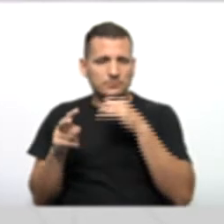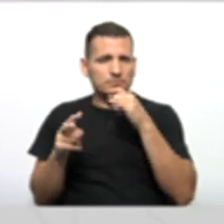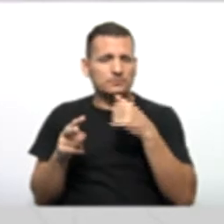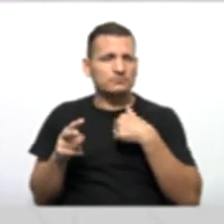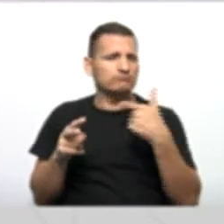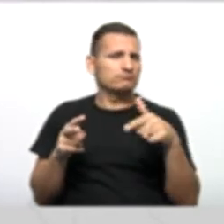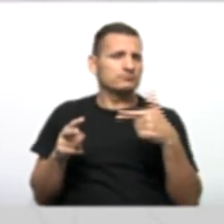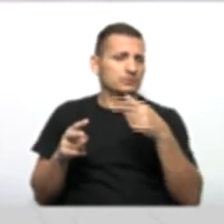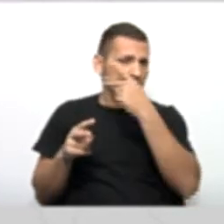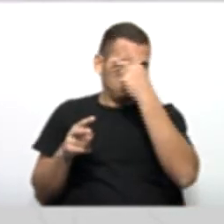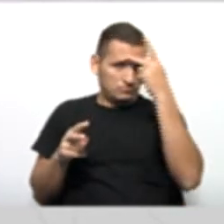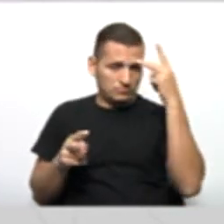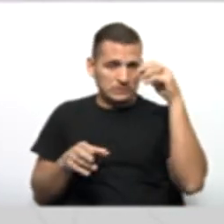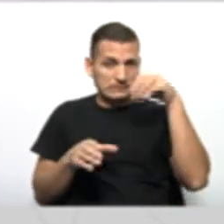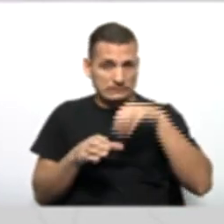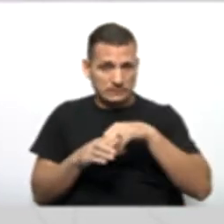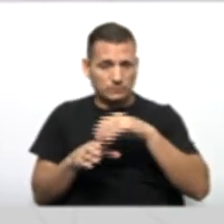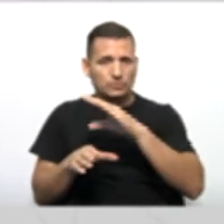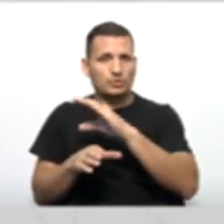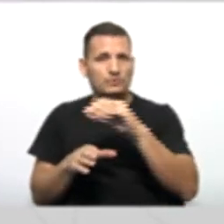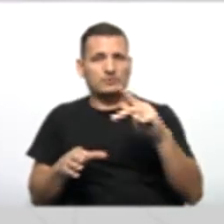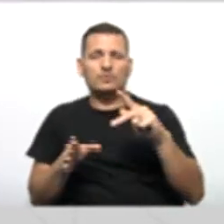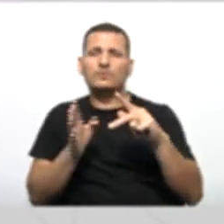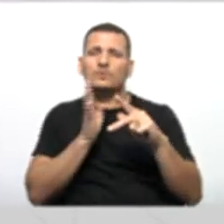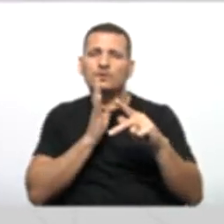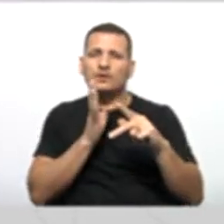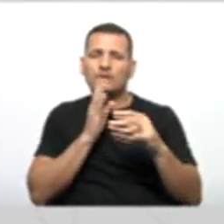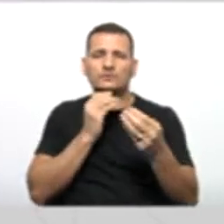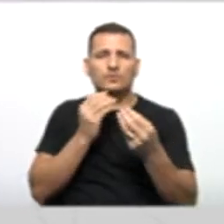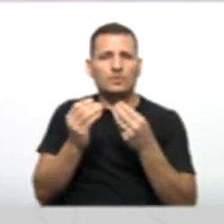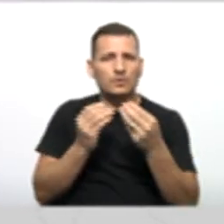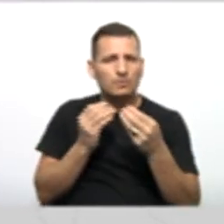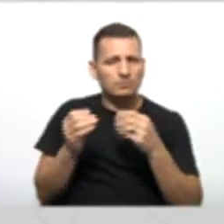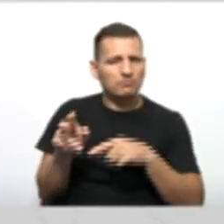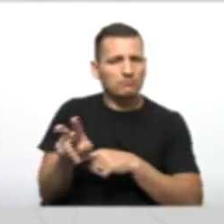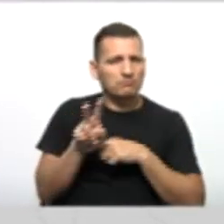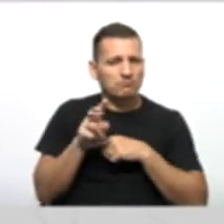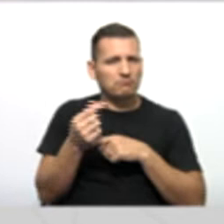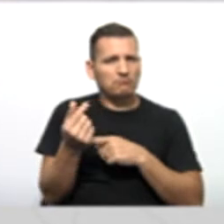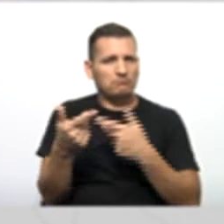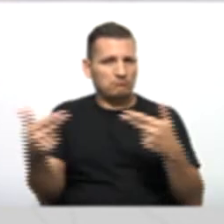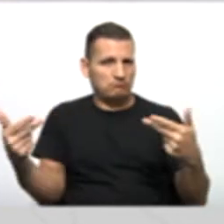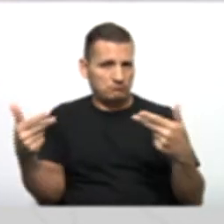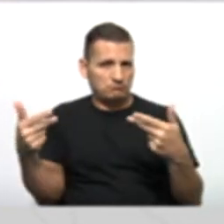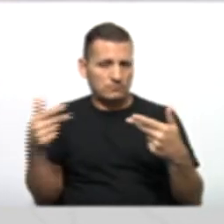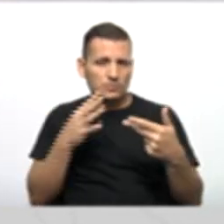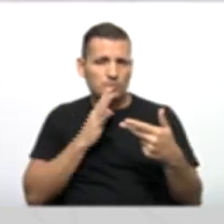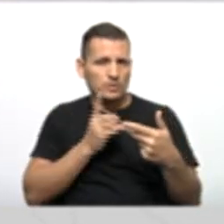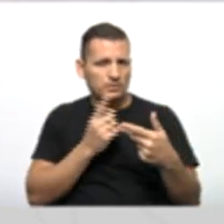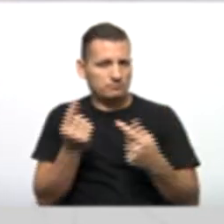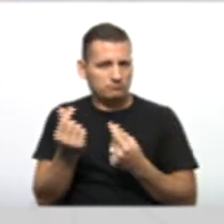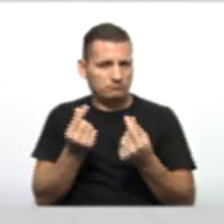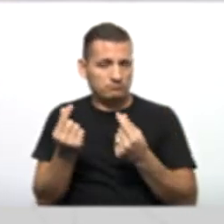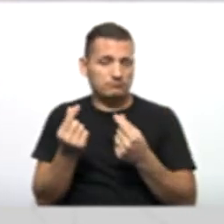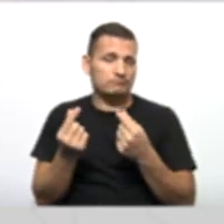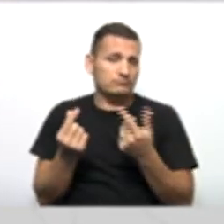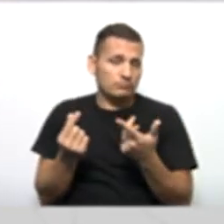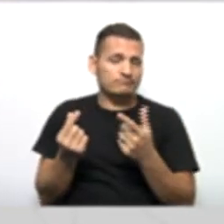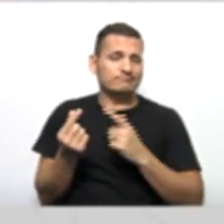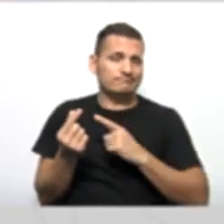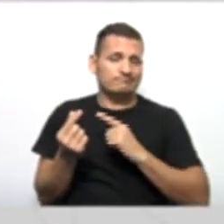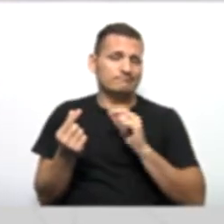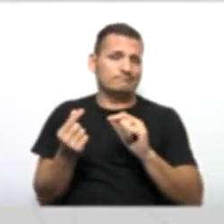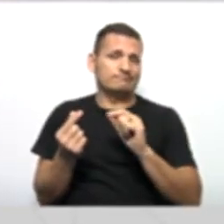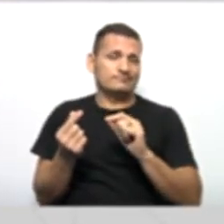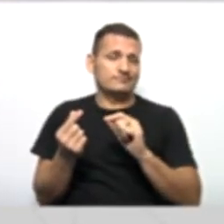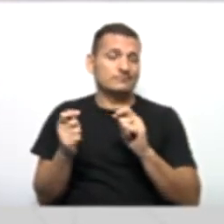tenho pessoas dentro da minha equipe que conheçam como que funciona o mercado de crédito, essa parte financeira, eu tenho aí uma grande chance de